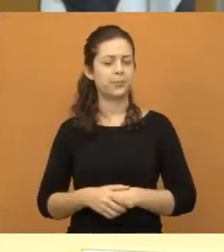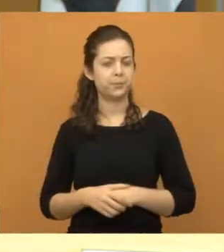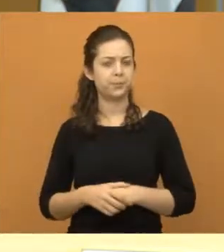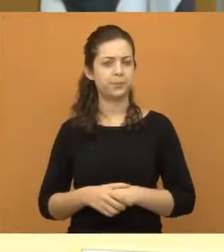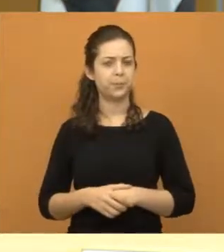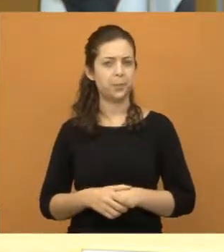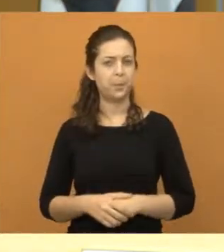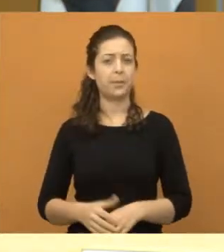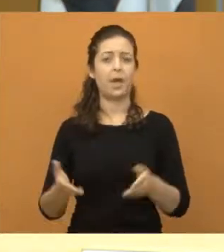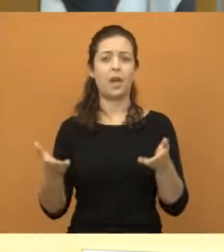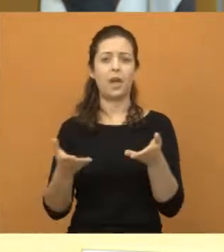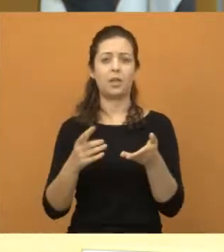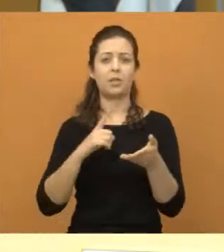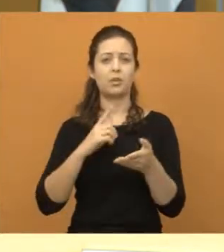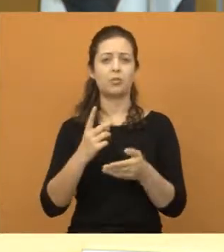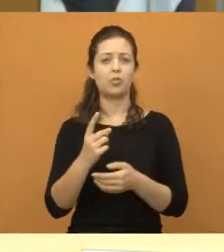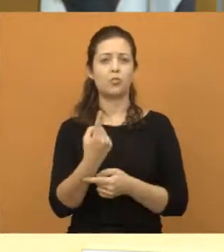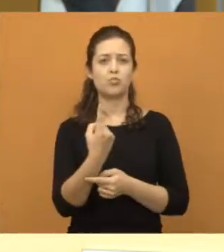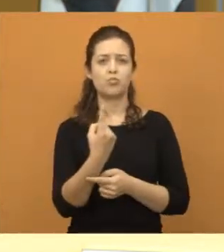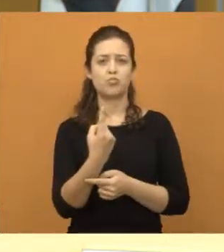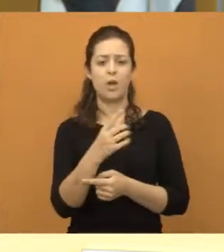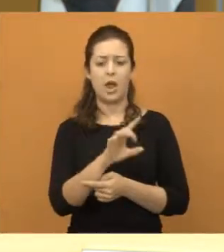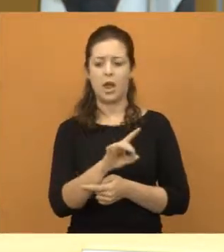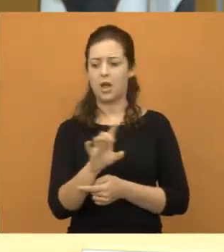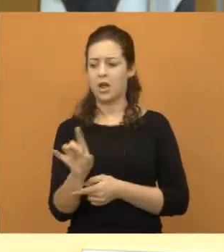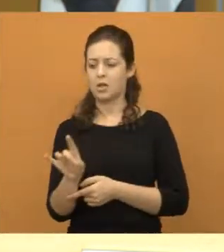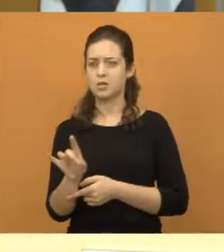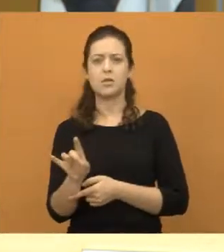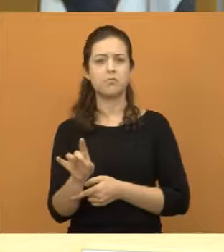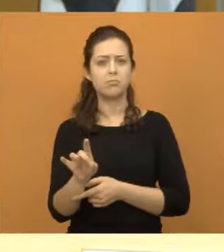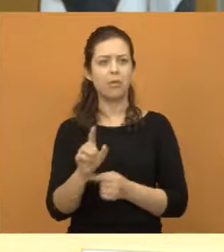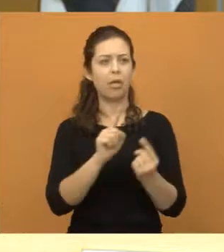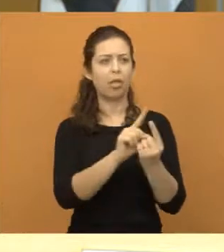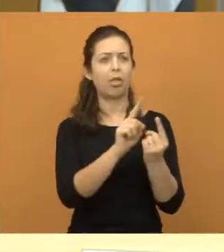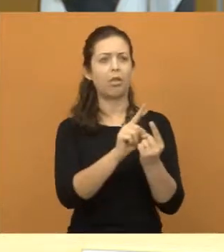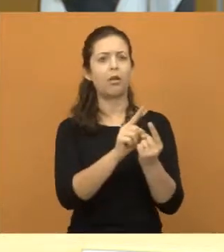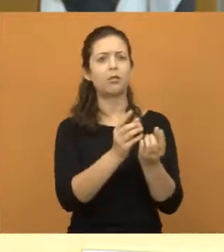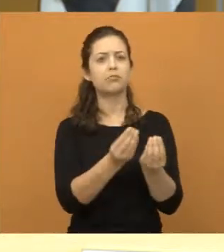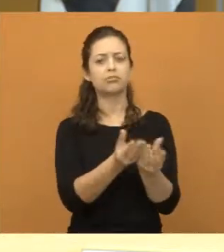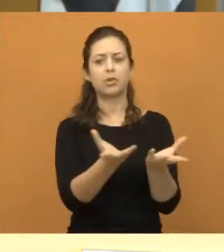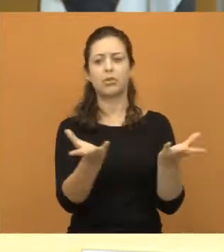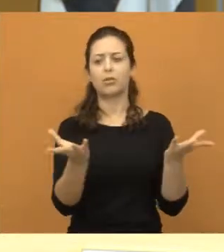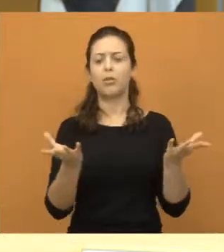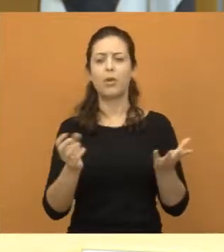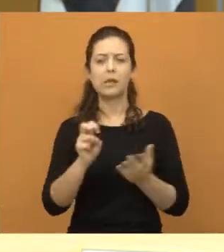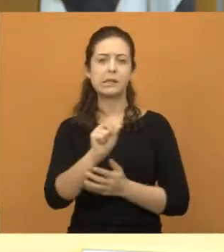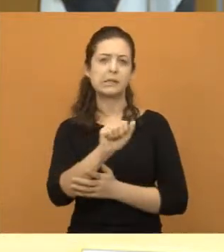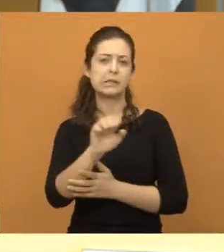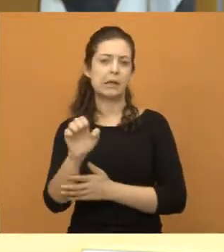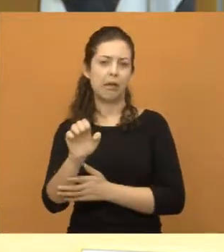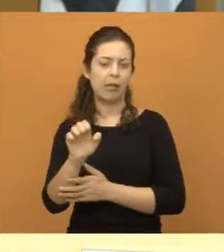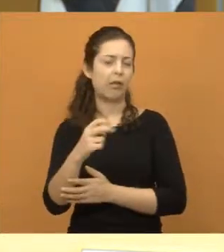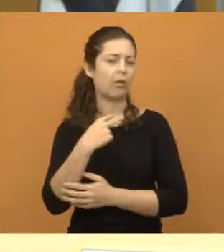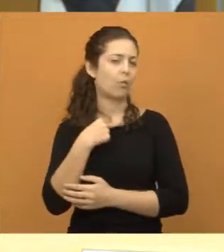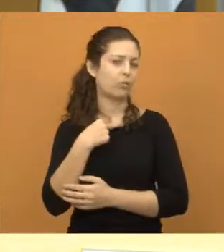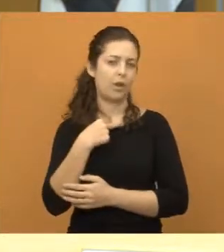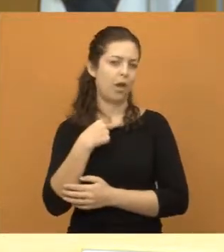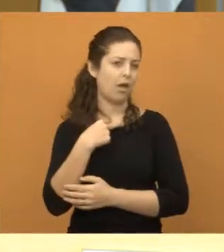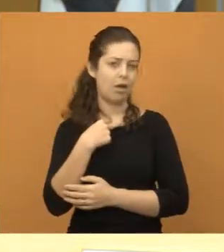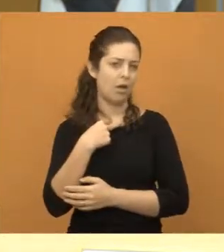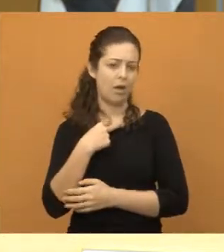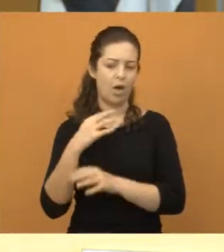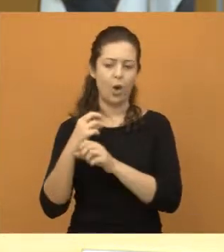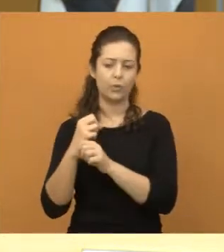que hoje há apenas um de cada para atender todo o SAAI. Ressalta-se que o